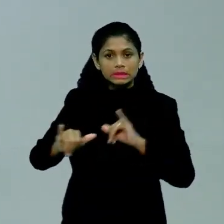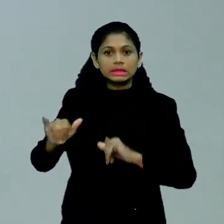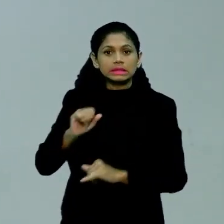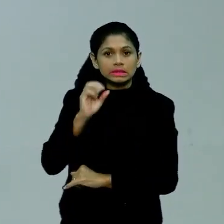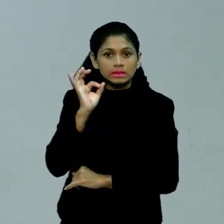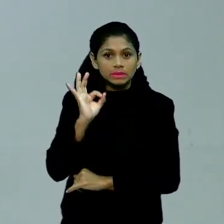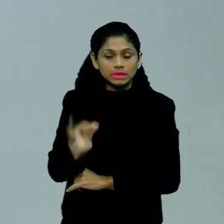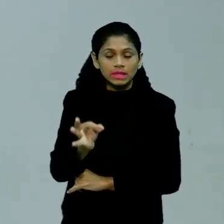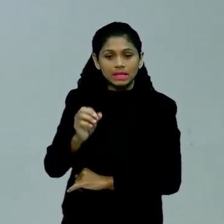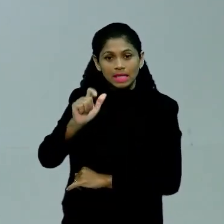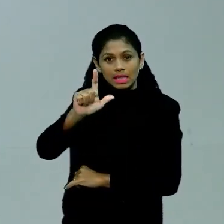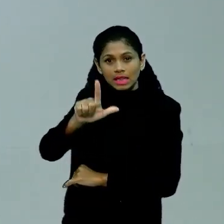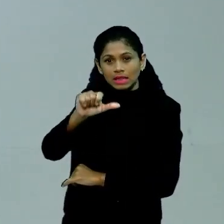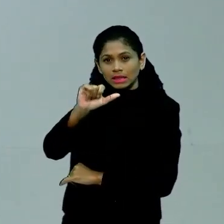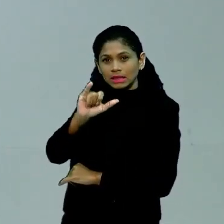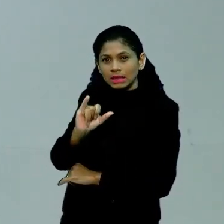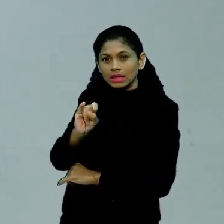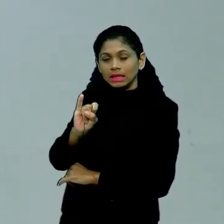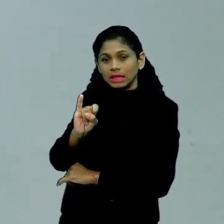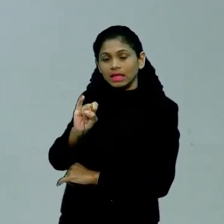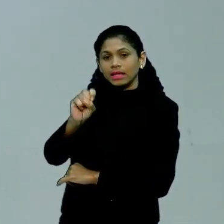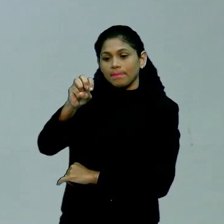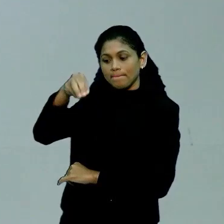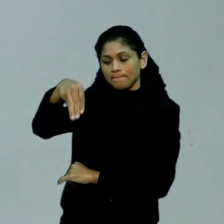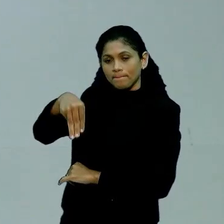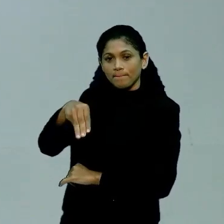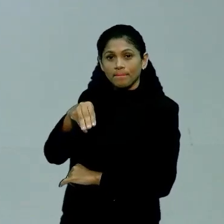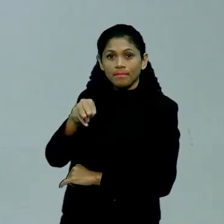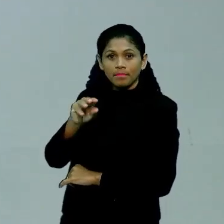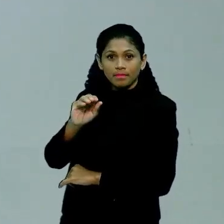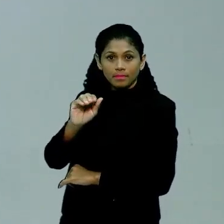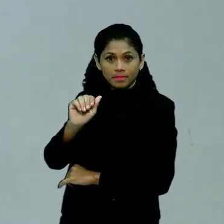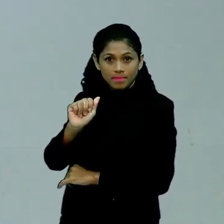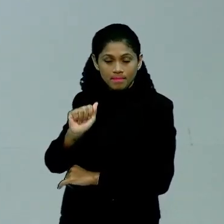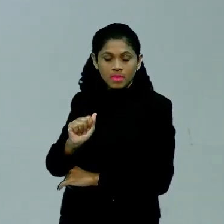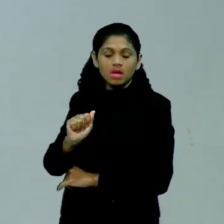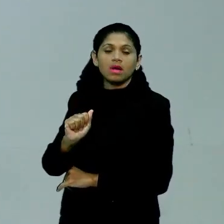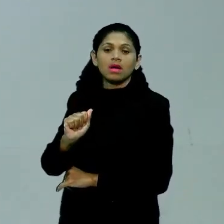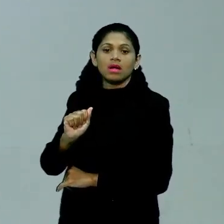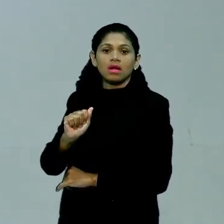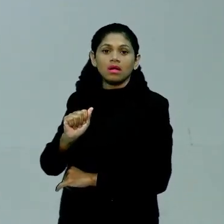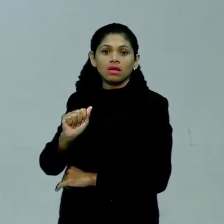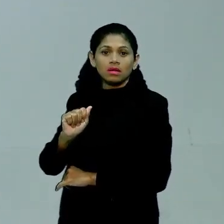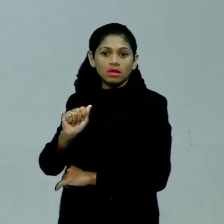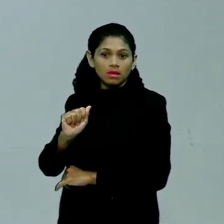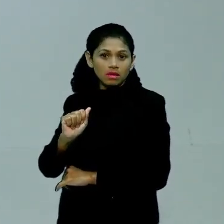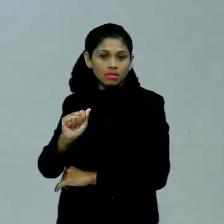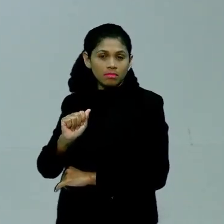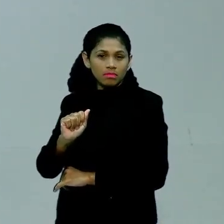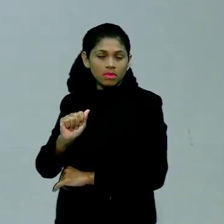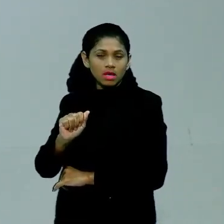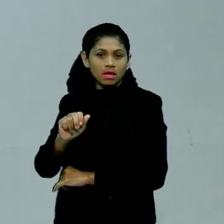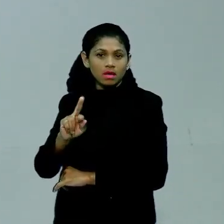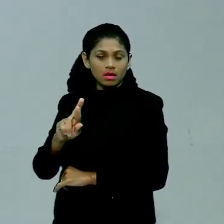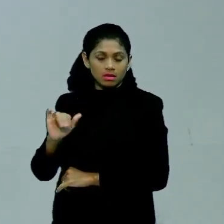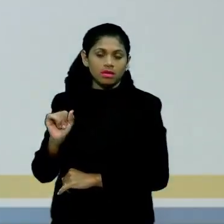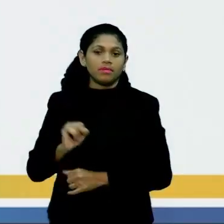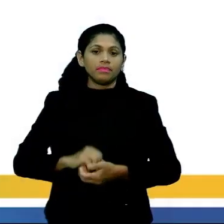mistura com auxílio de um ímã, esse processo é chamado de separação magnética ou